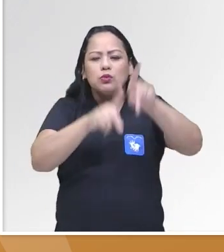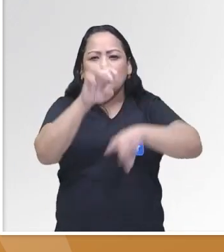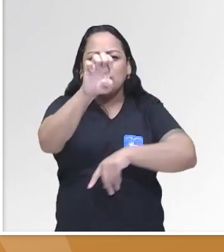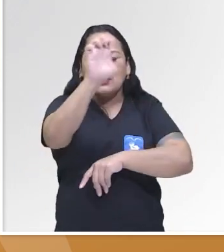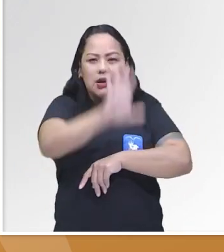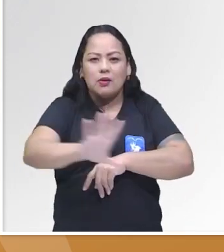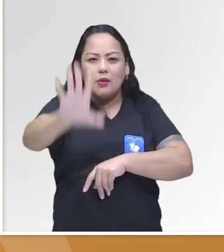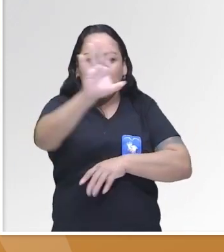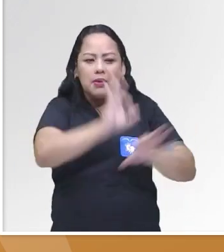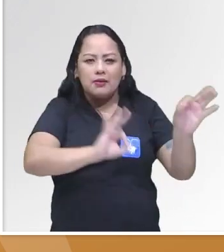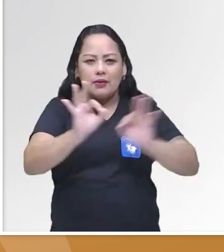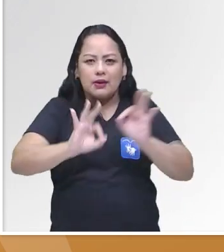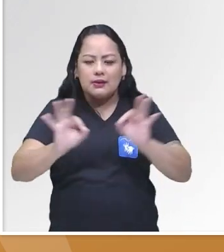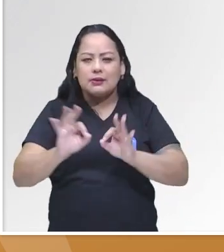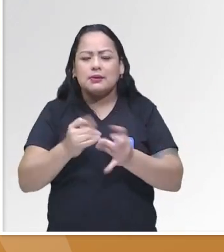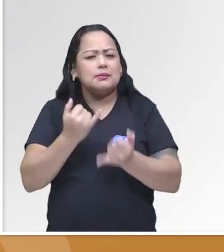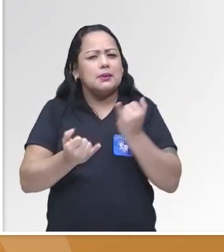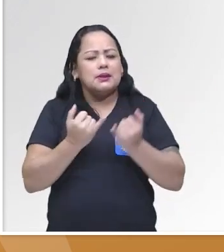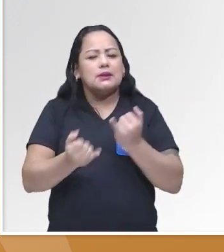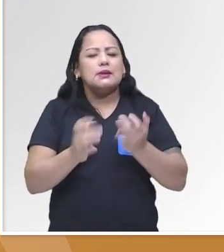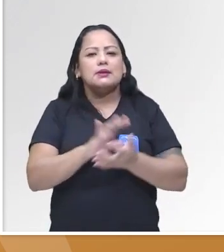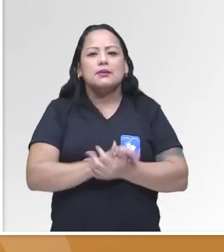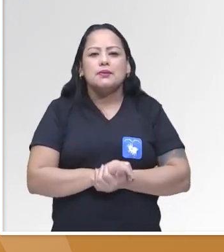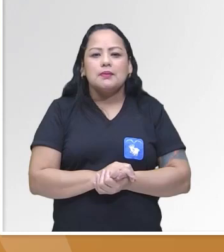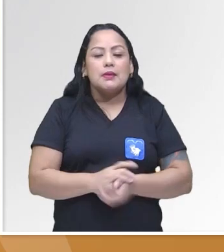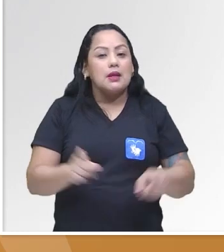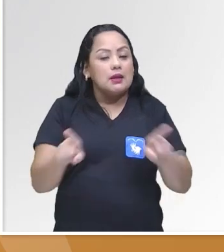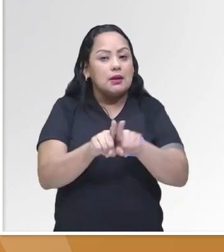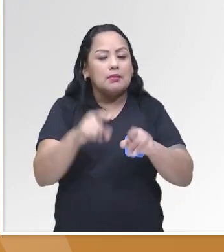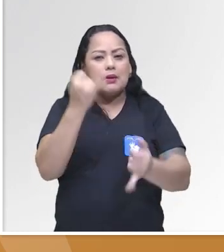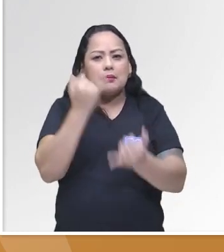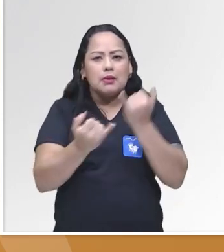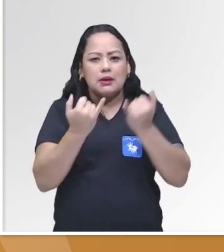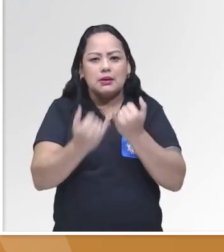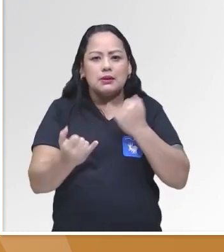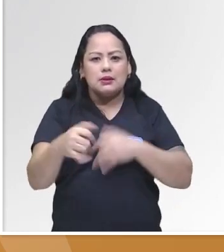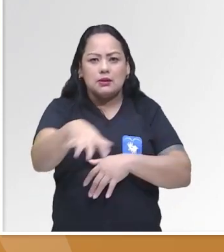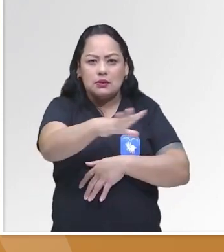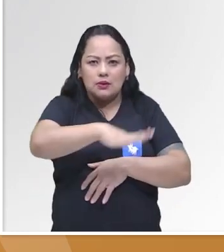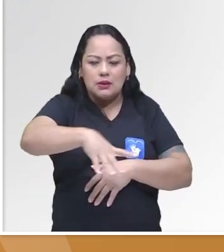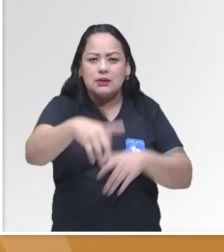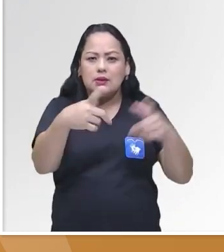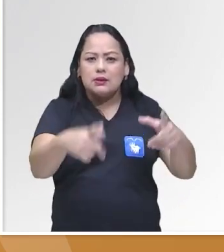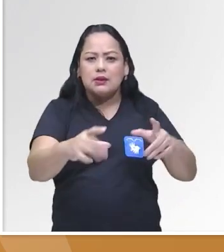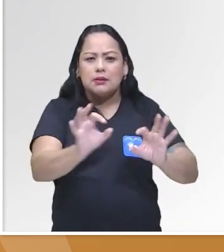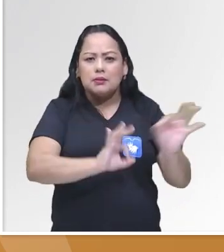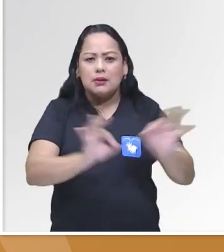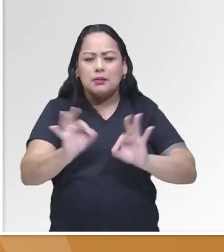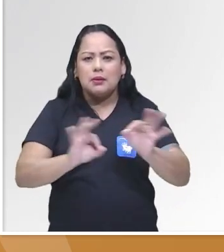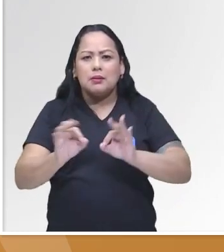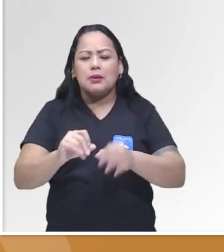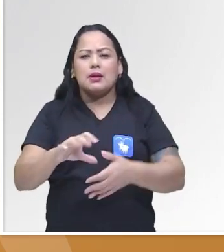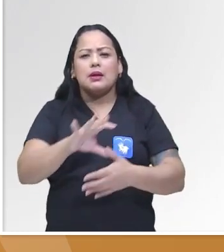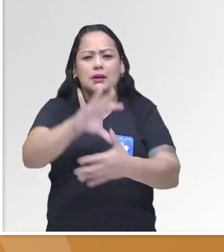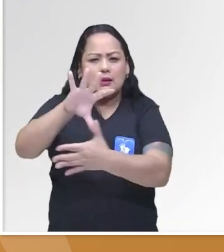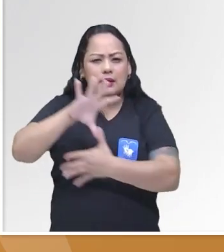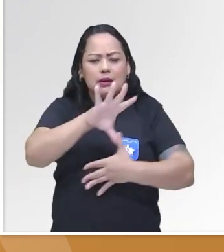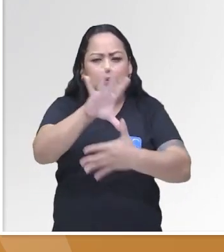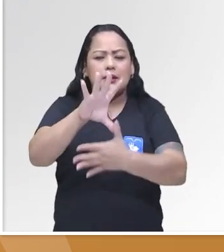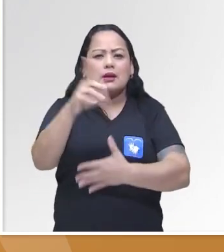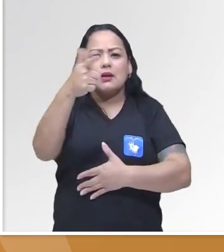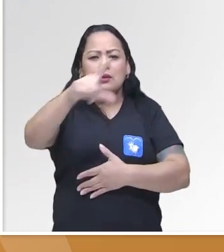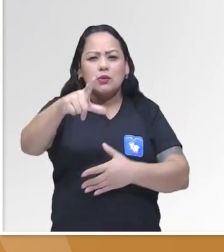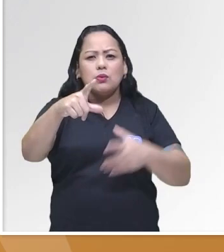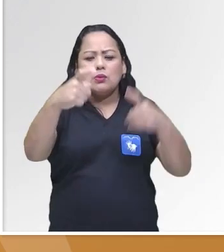Europa. Muito parecido também com o que astecas, incas e maias faziam na América Central e aí onde hoje é a região do